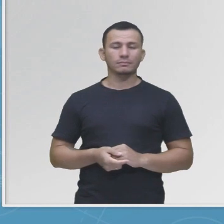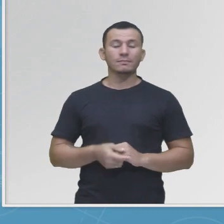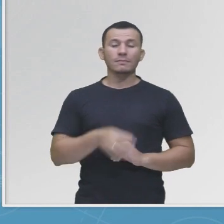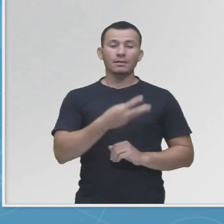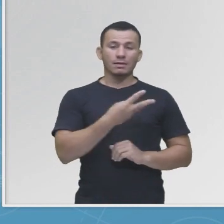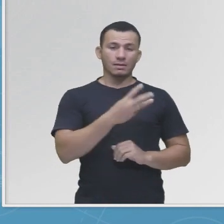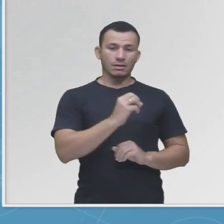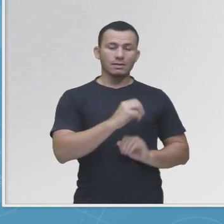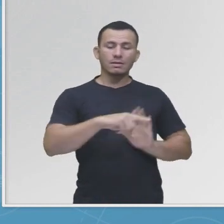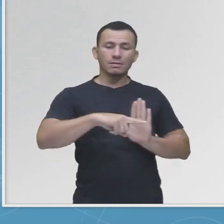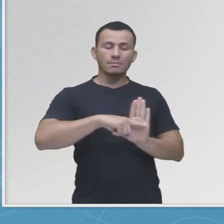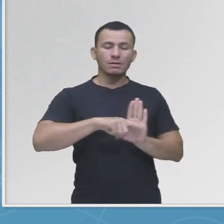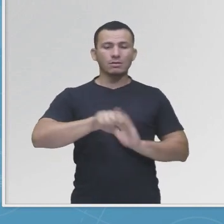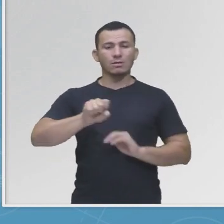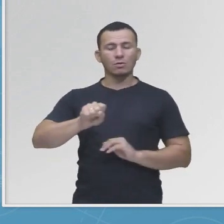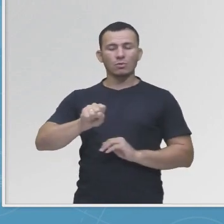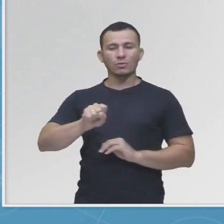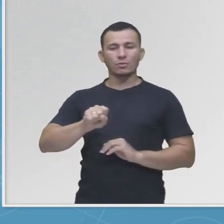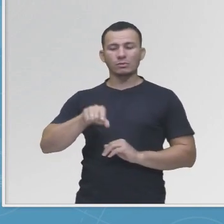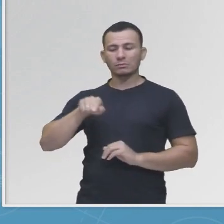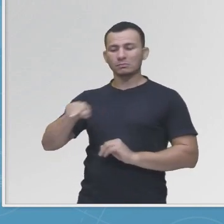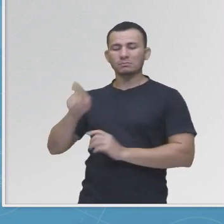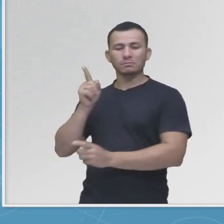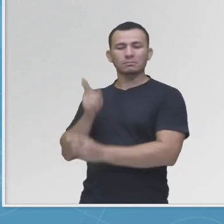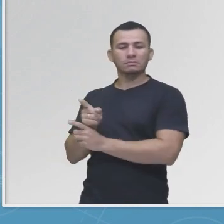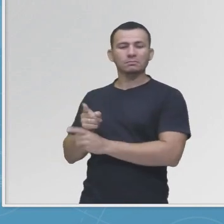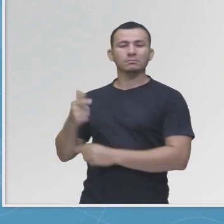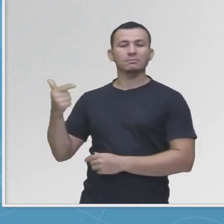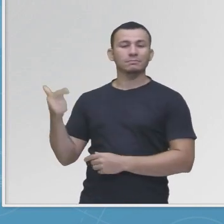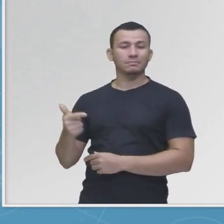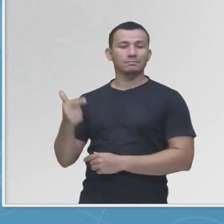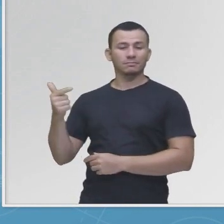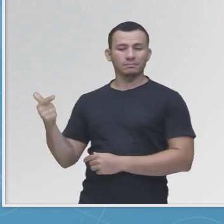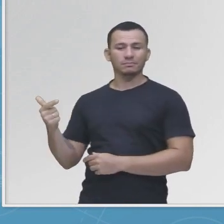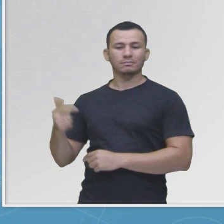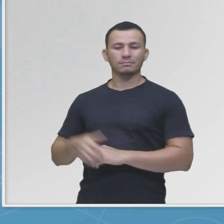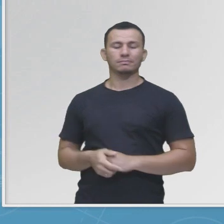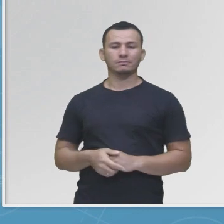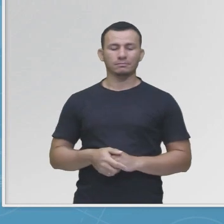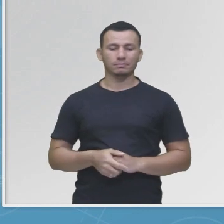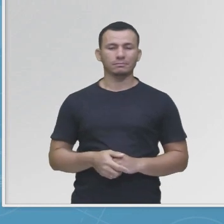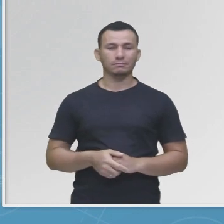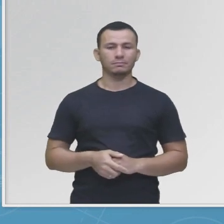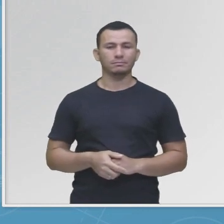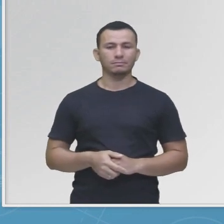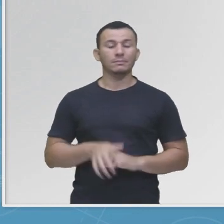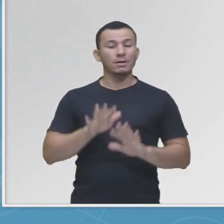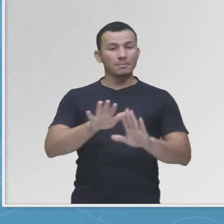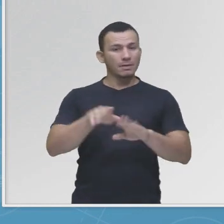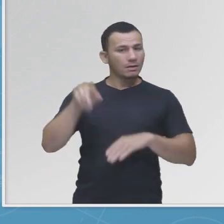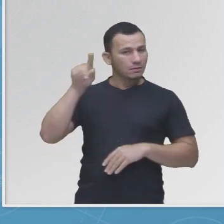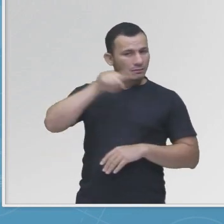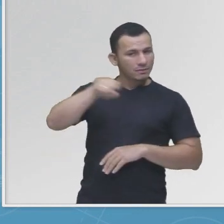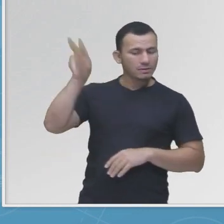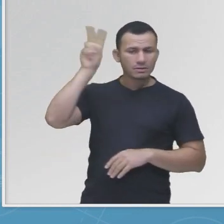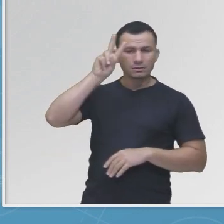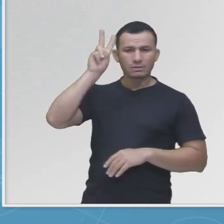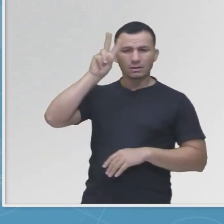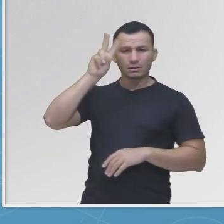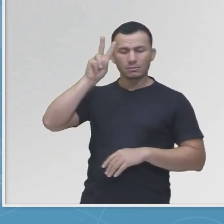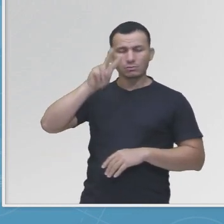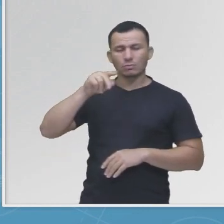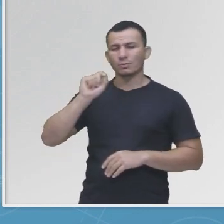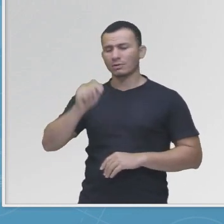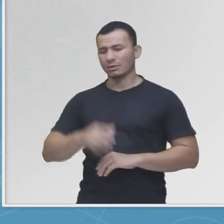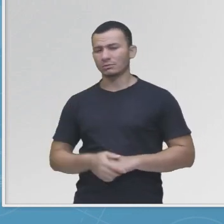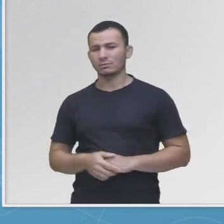menos 8, igual a 22. Lembrando que é muito importante a gente